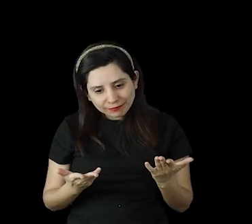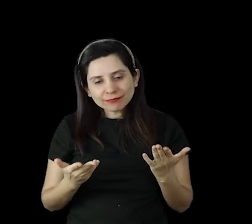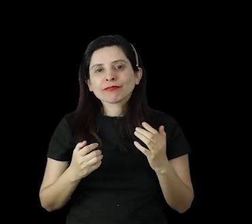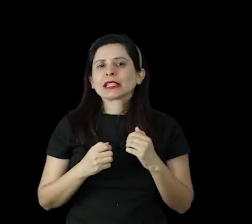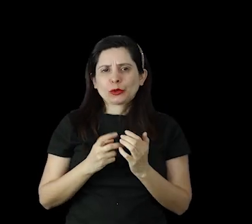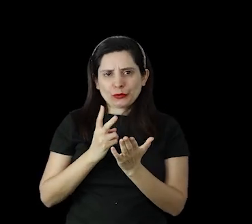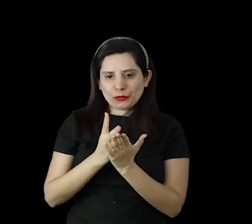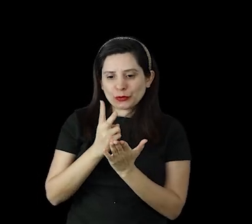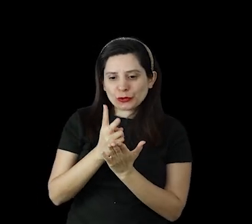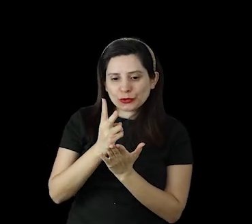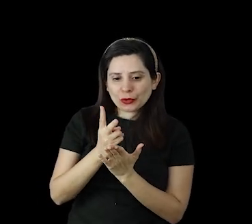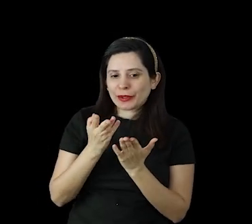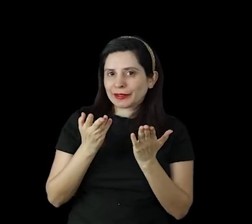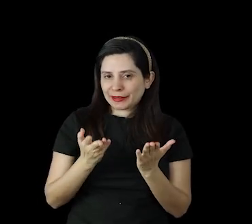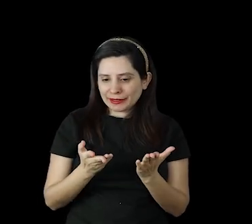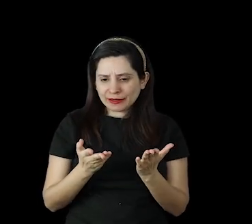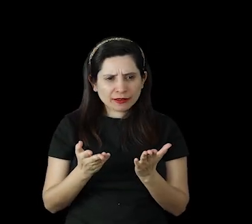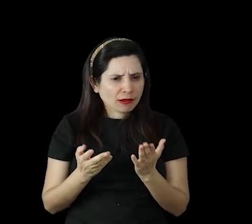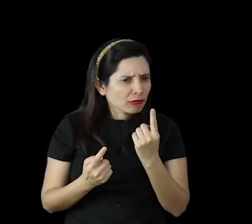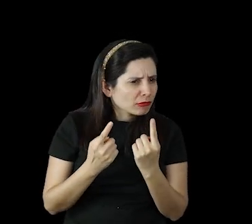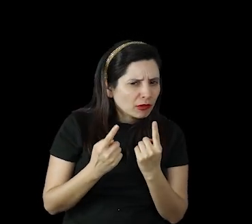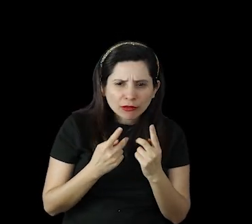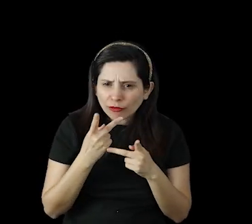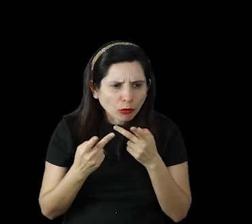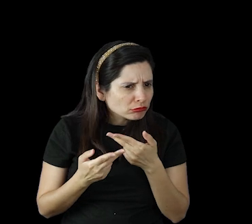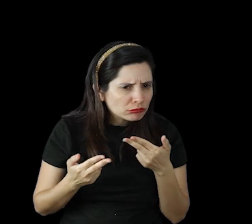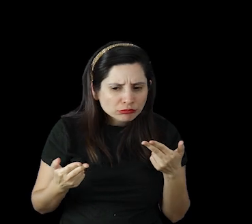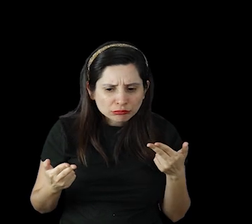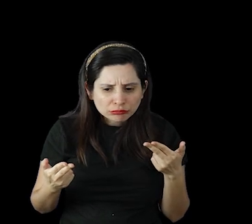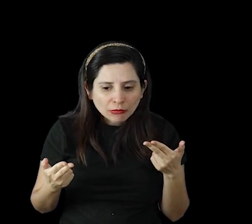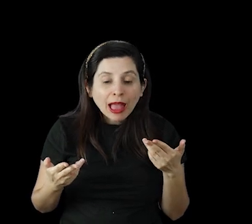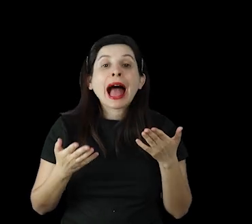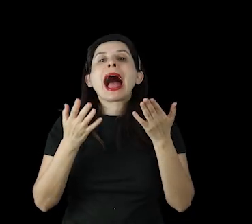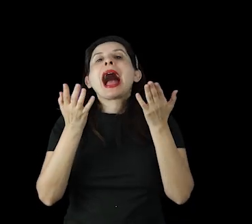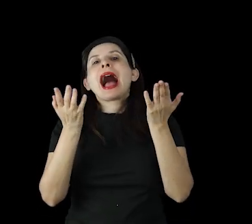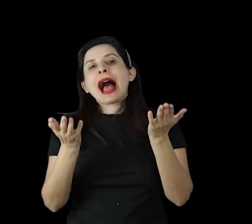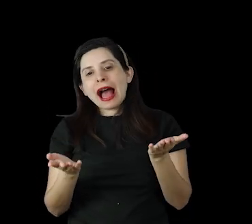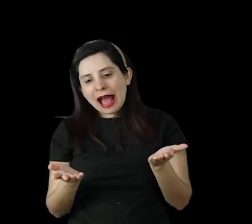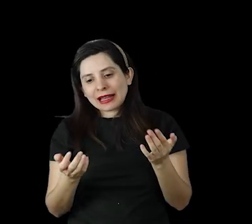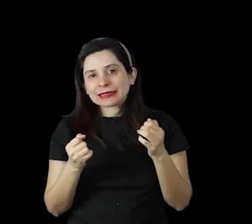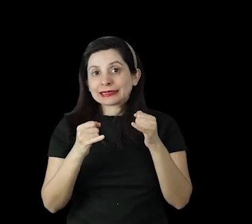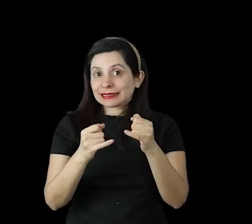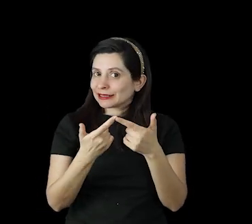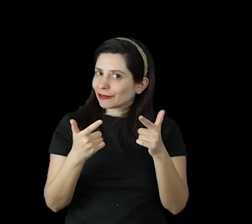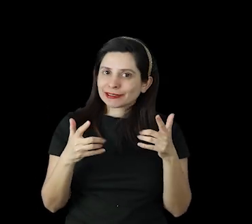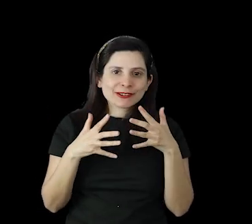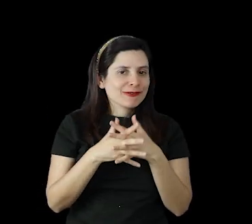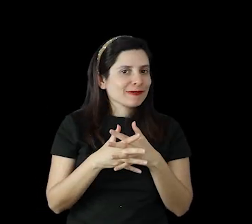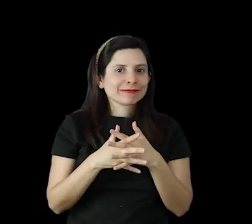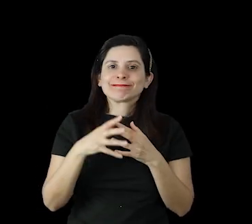vou seguindo aqui, acho que alguém falou alguma coisa. Ah, sem conflitos internos não